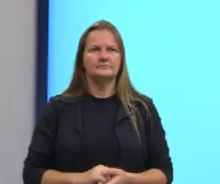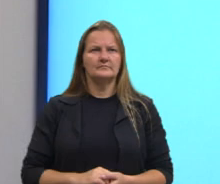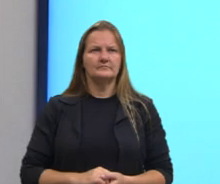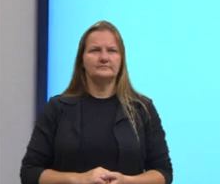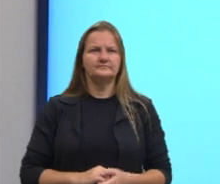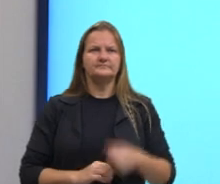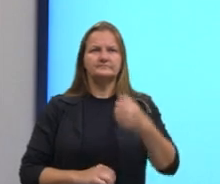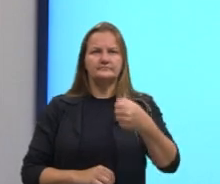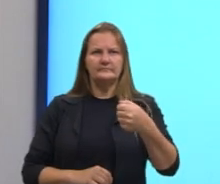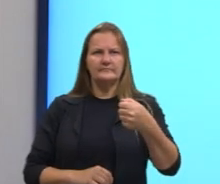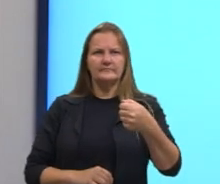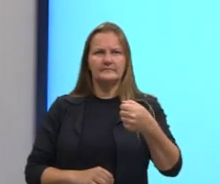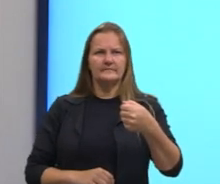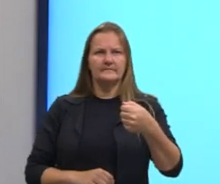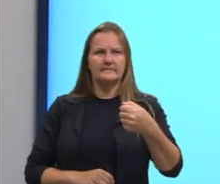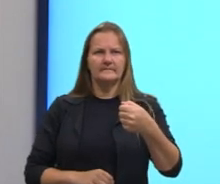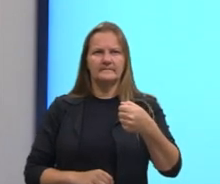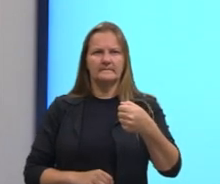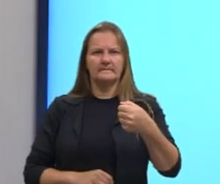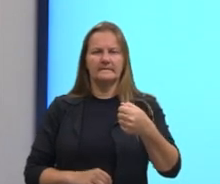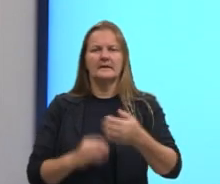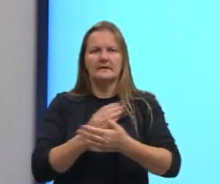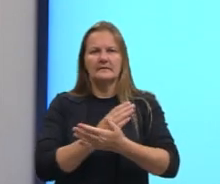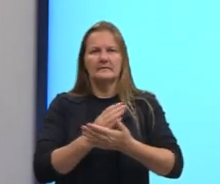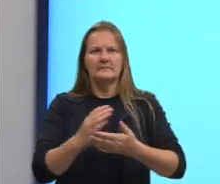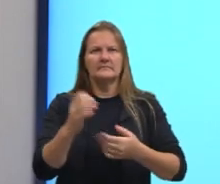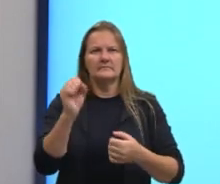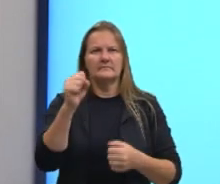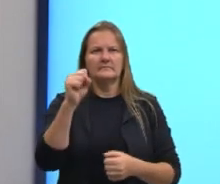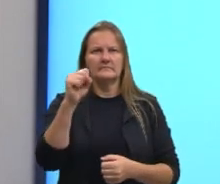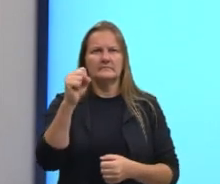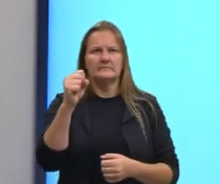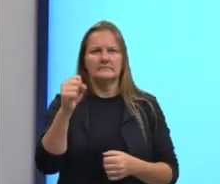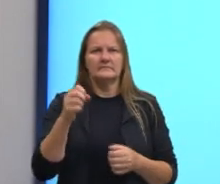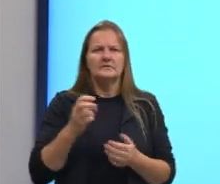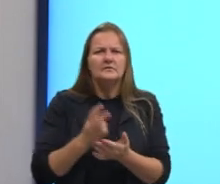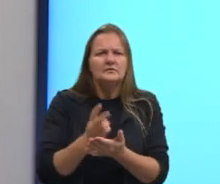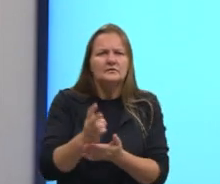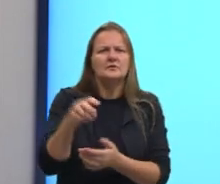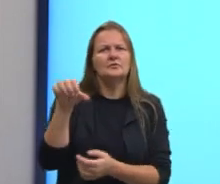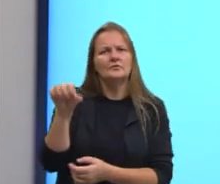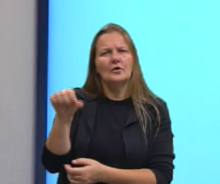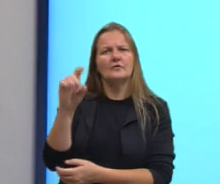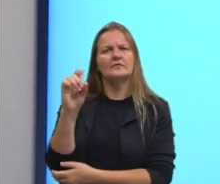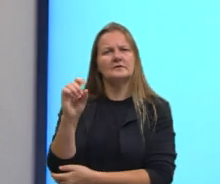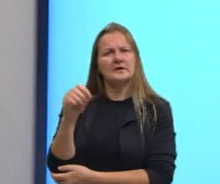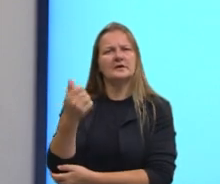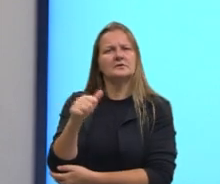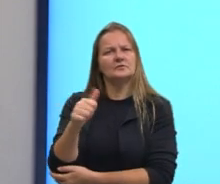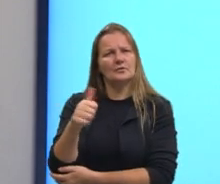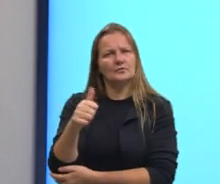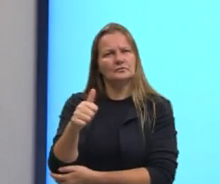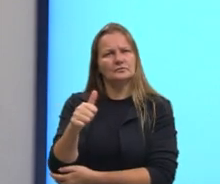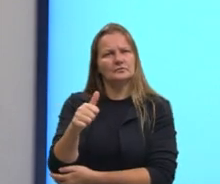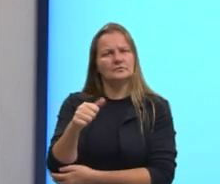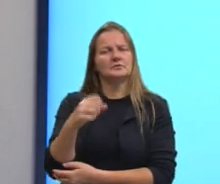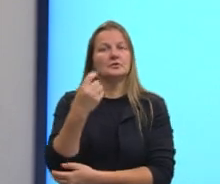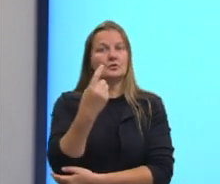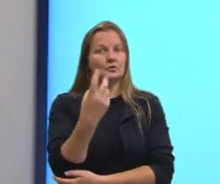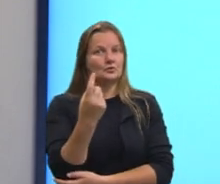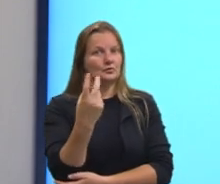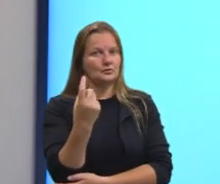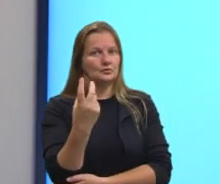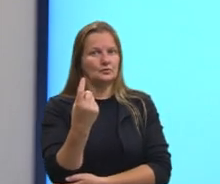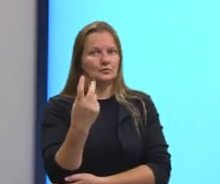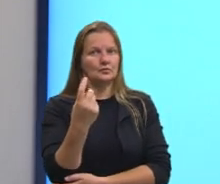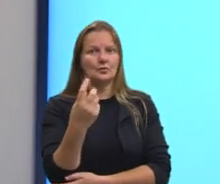o conjunto ahn ele começa em 8 seg 9 10 e 11 o 12